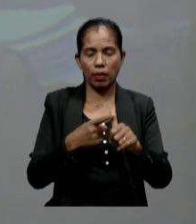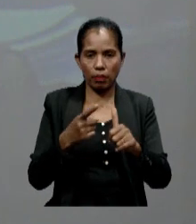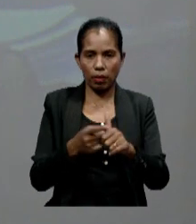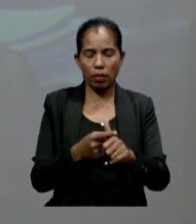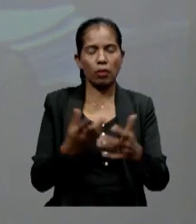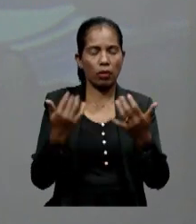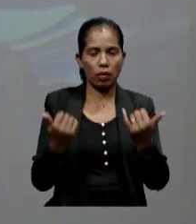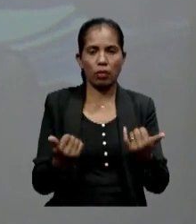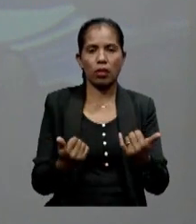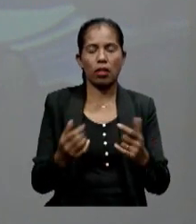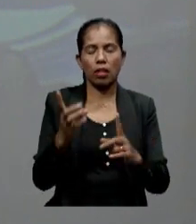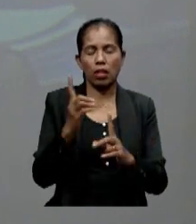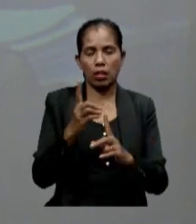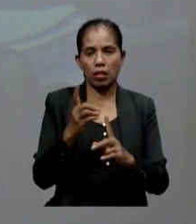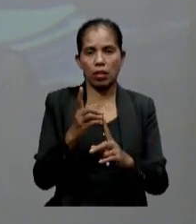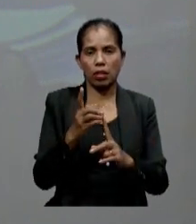23,